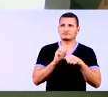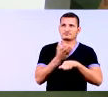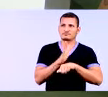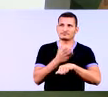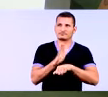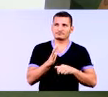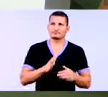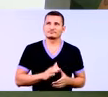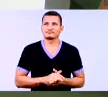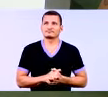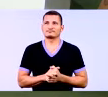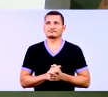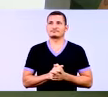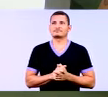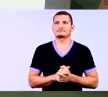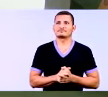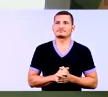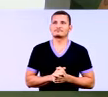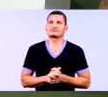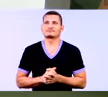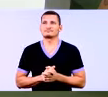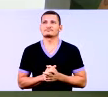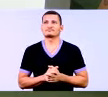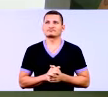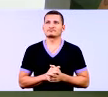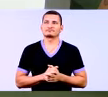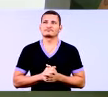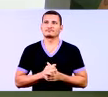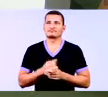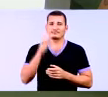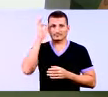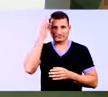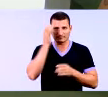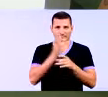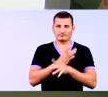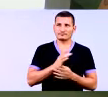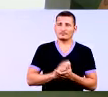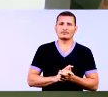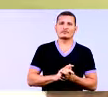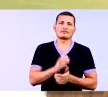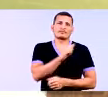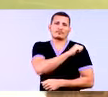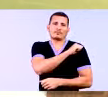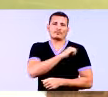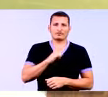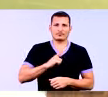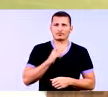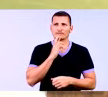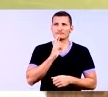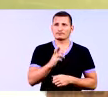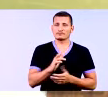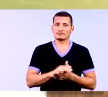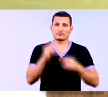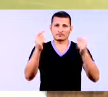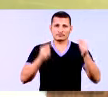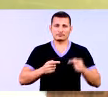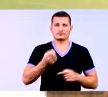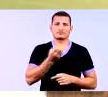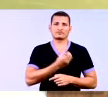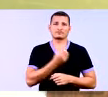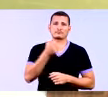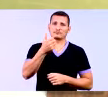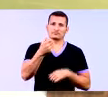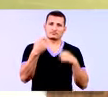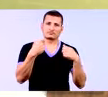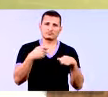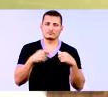aqui, pênalti? Será? Não, sem prorrogação, ainda vai acabar 5 minutos mais cedo. O pessoal está respondendo aqui, estou fazendo atividade, mas tem uma questão aqui número 1, professor, que a gente vai